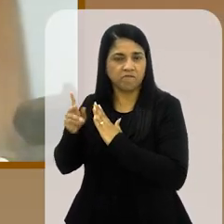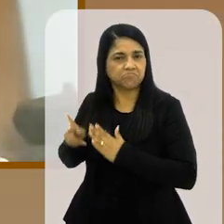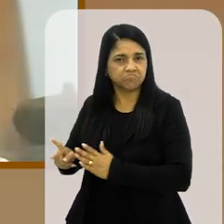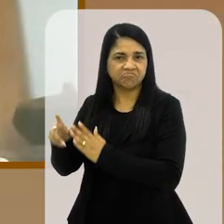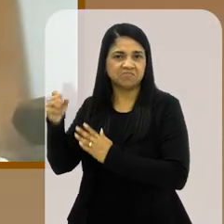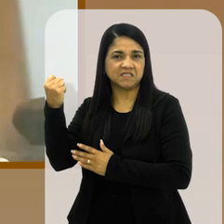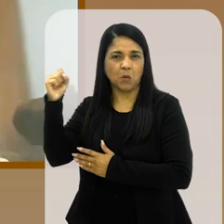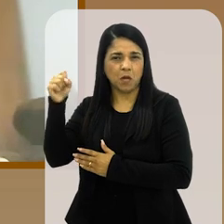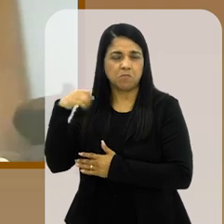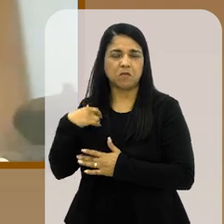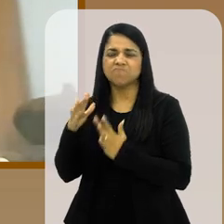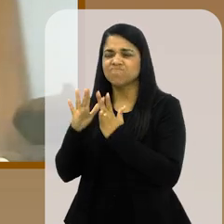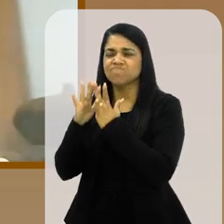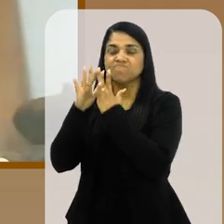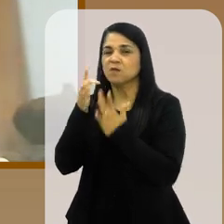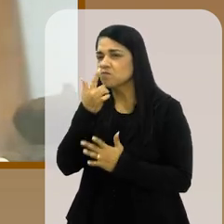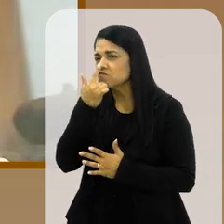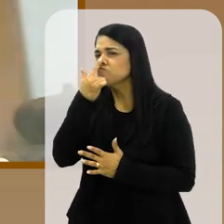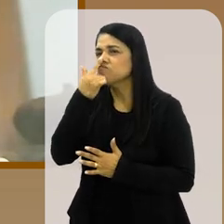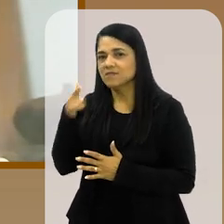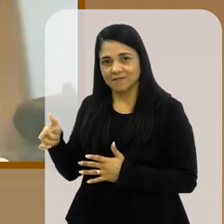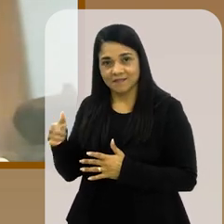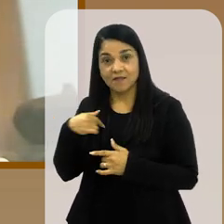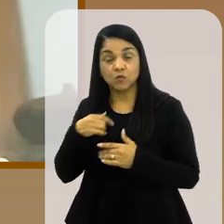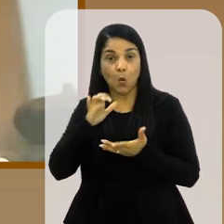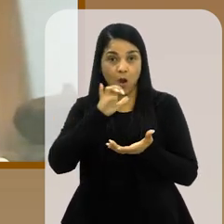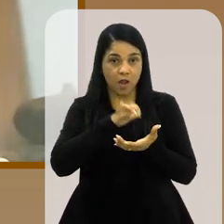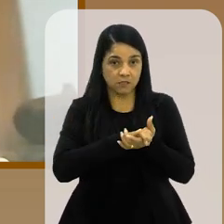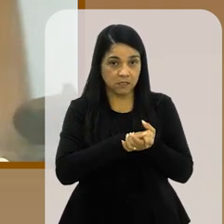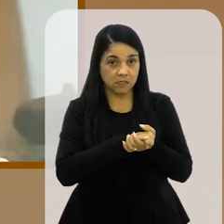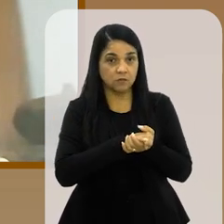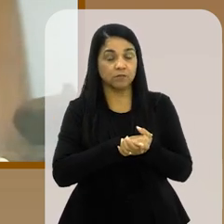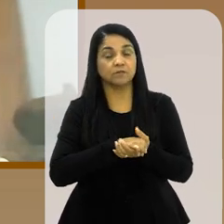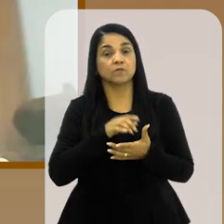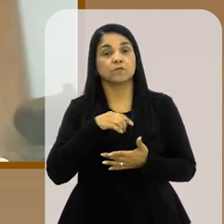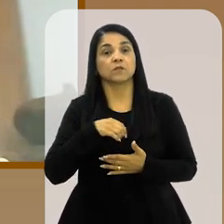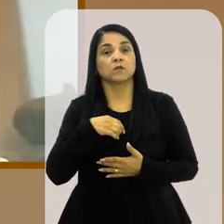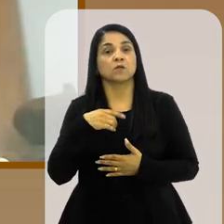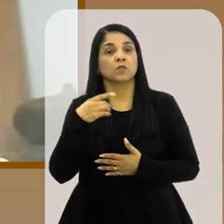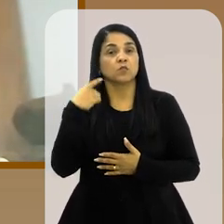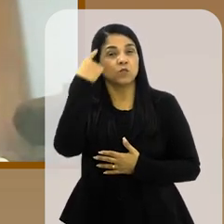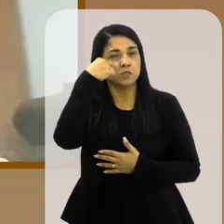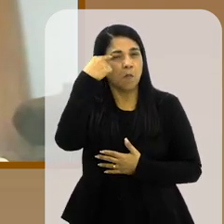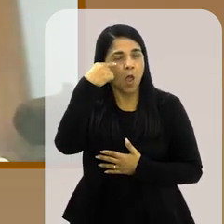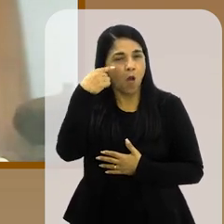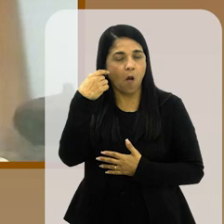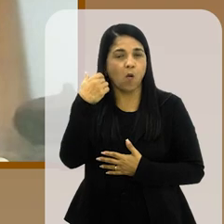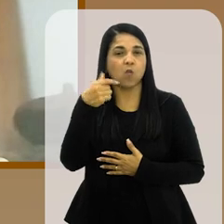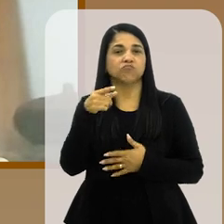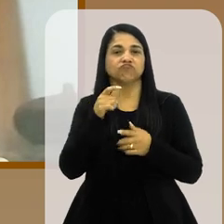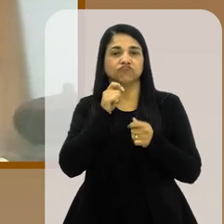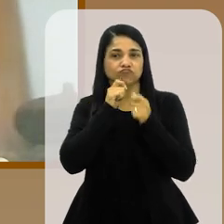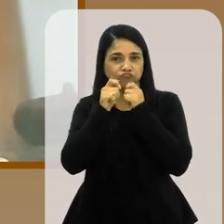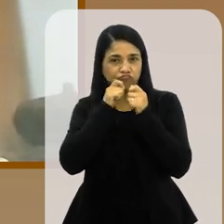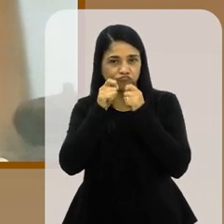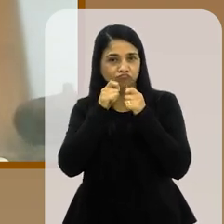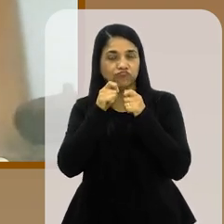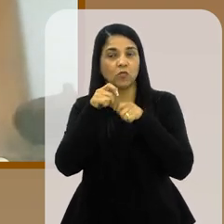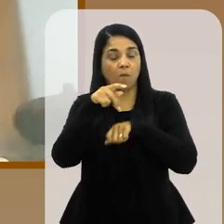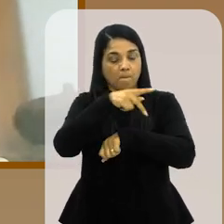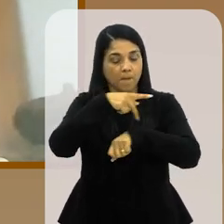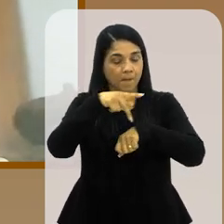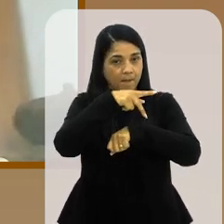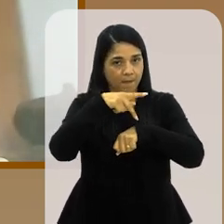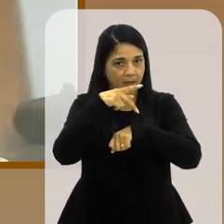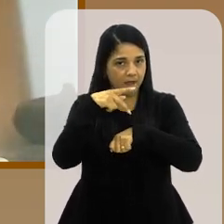então é muito íntima para mim, né? Quando eu me casei com meu marido, Juan Arias, um espanhol, jornalista do El País, até